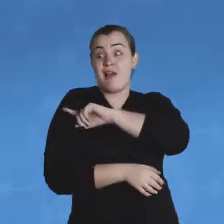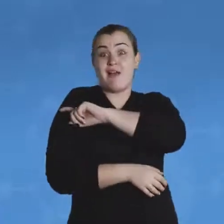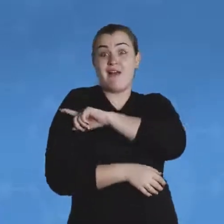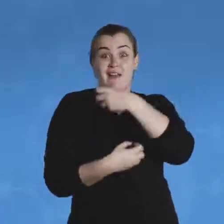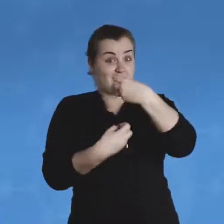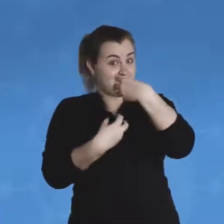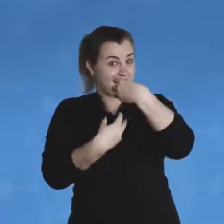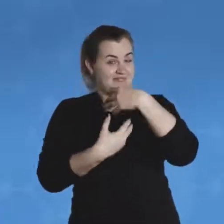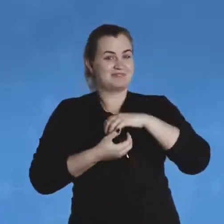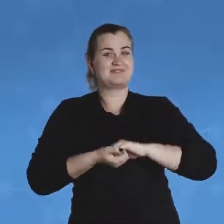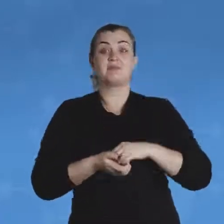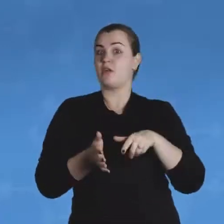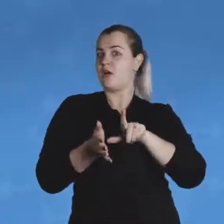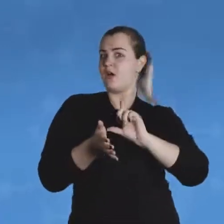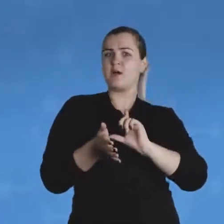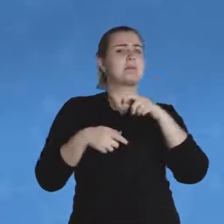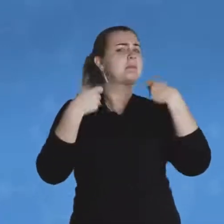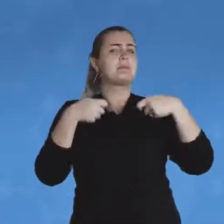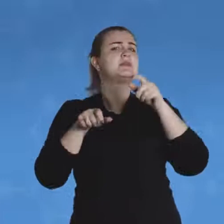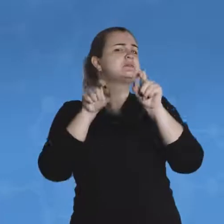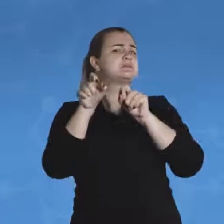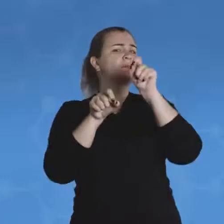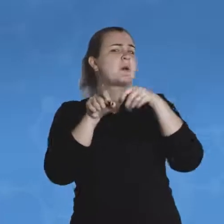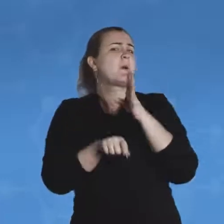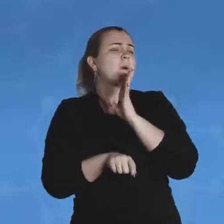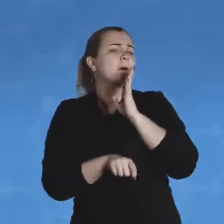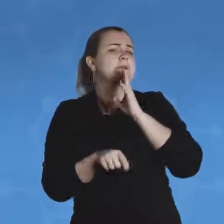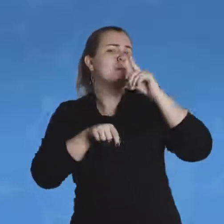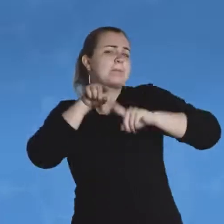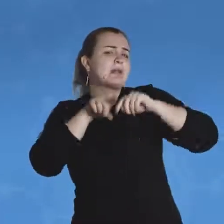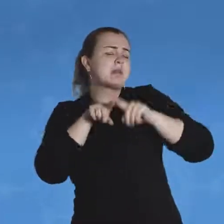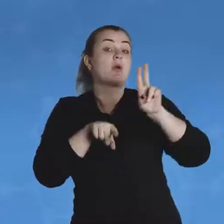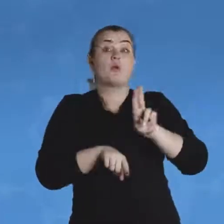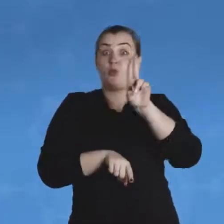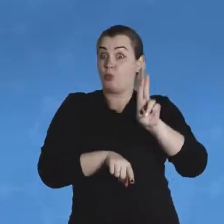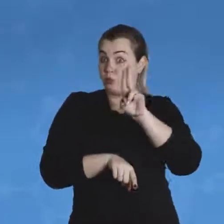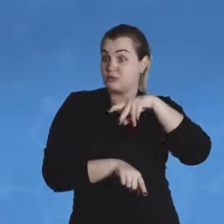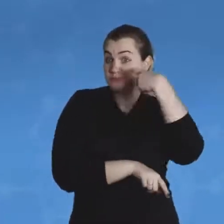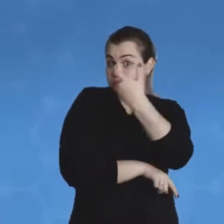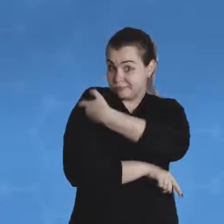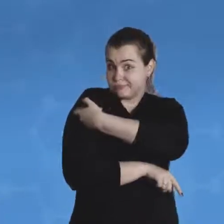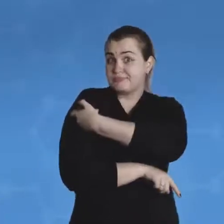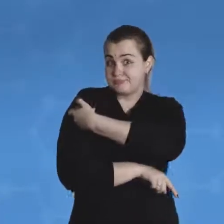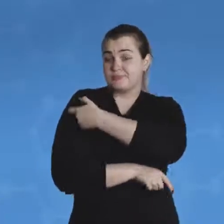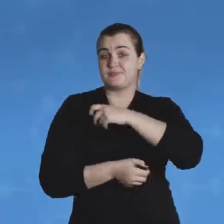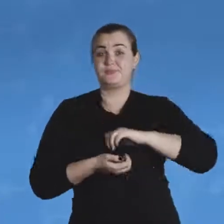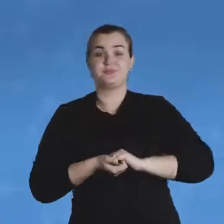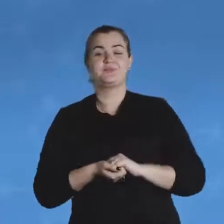ensinou. Antes de tudo, você precisa conhecer os materiais que são usados para a aplicação da insulina que nós